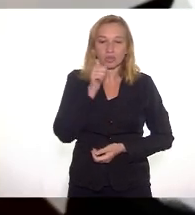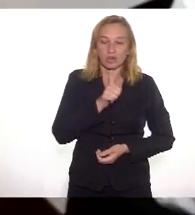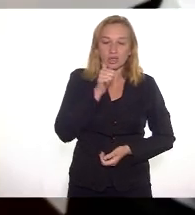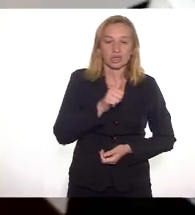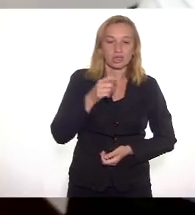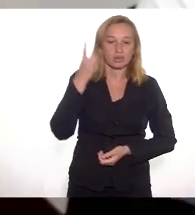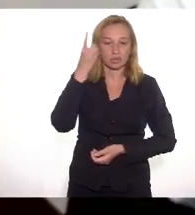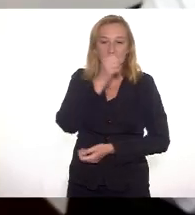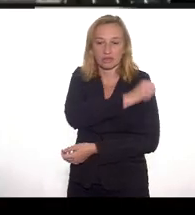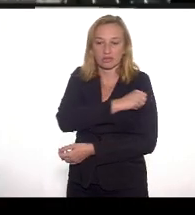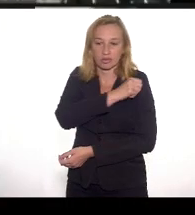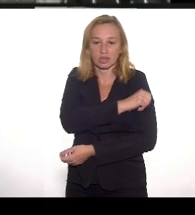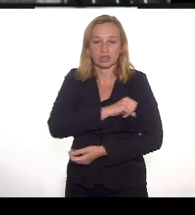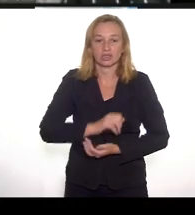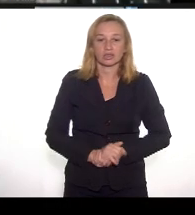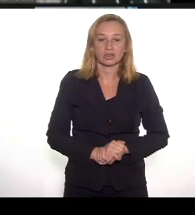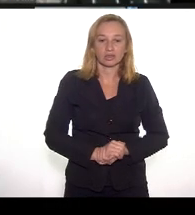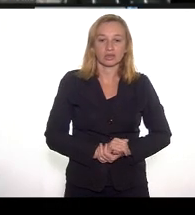enfermeira Rejane.